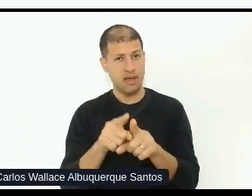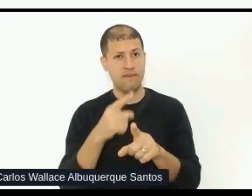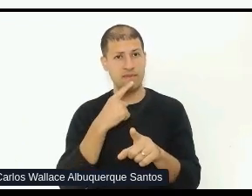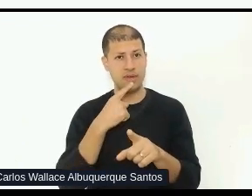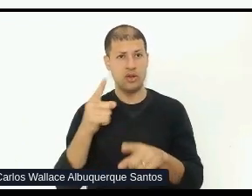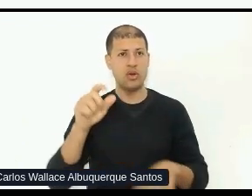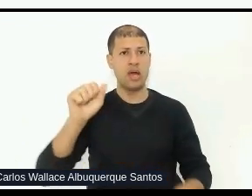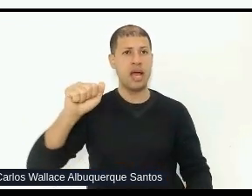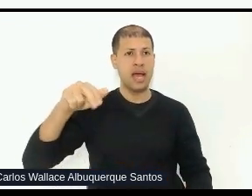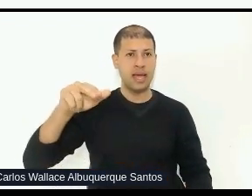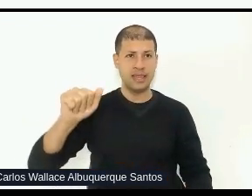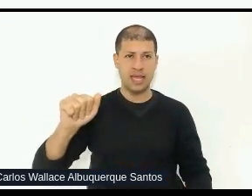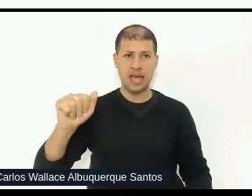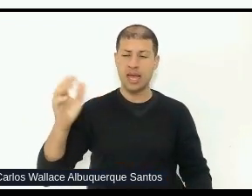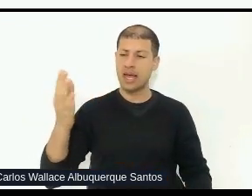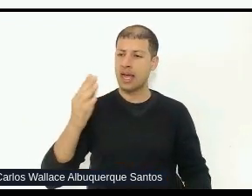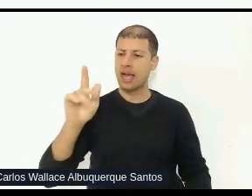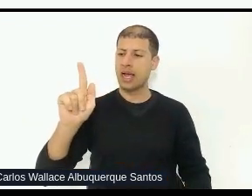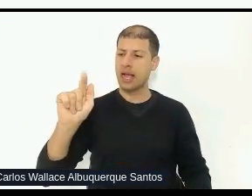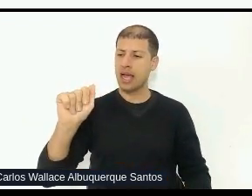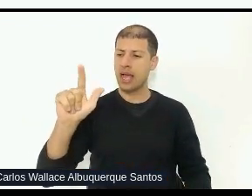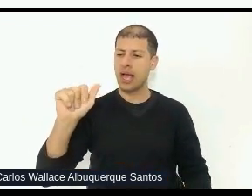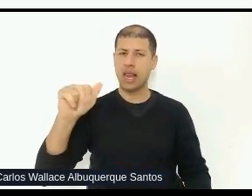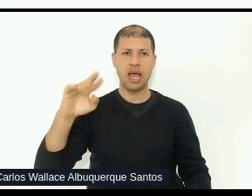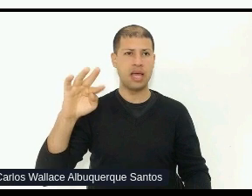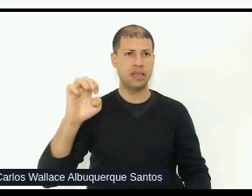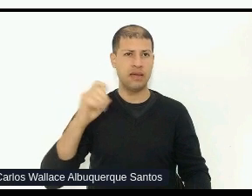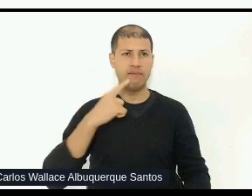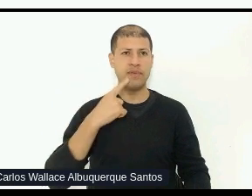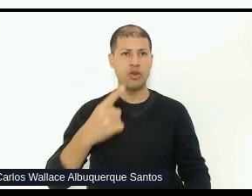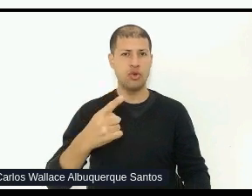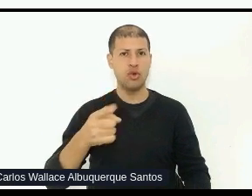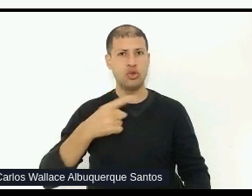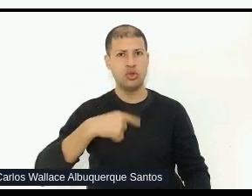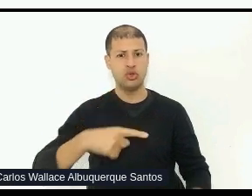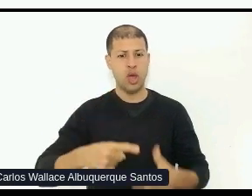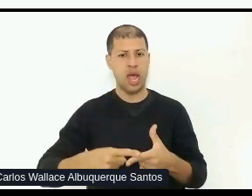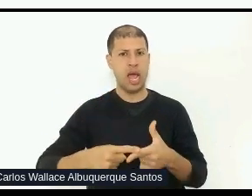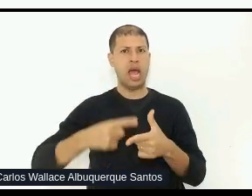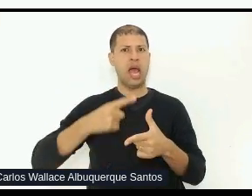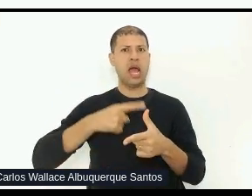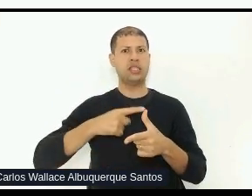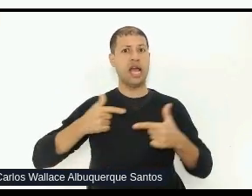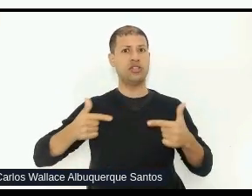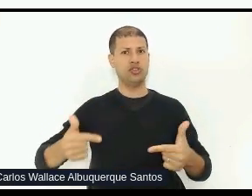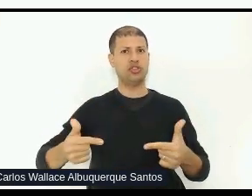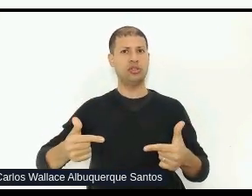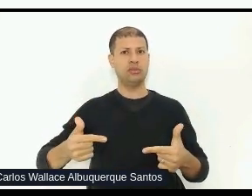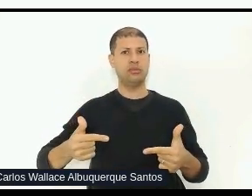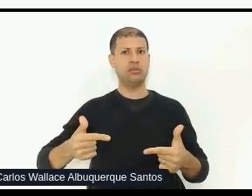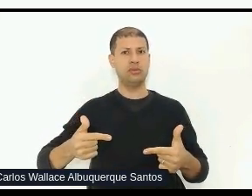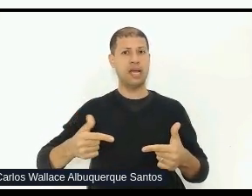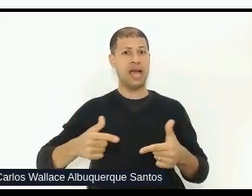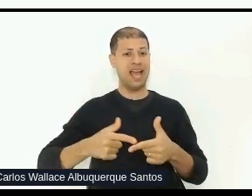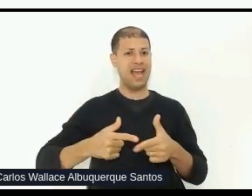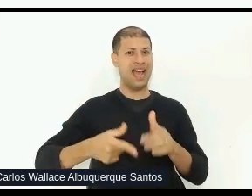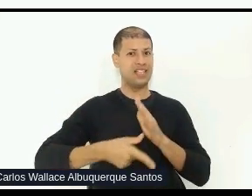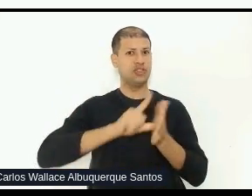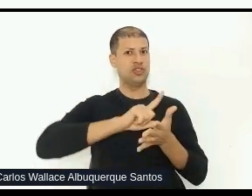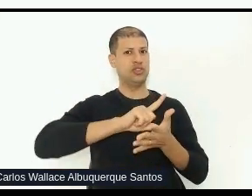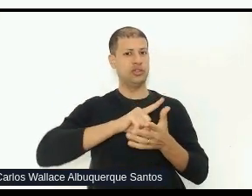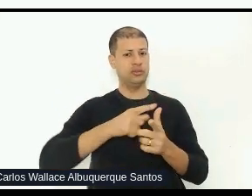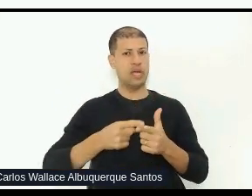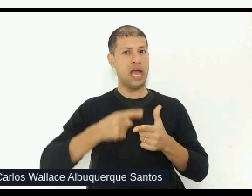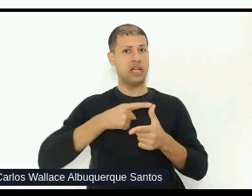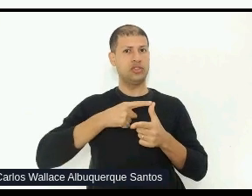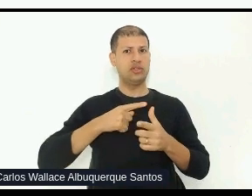Galante, Nathalie reforçou aqui também, né? Ser proativo, não ser reativo, né? Apenas, né? E eu concordo, né? É reativo sim,